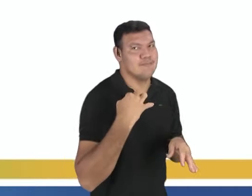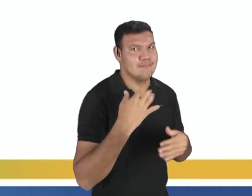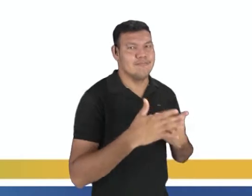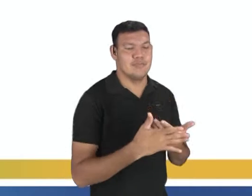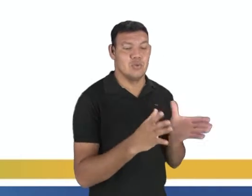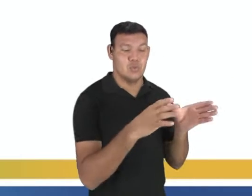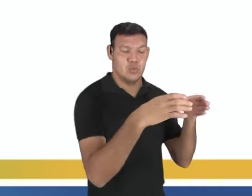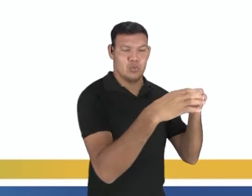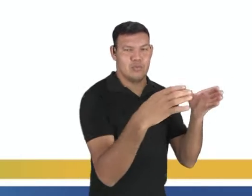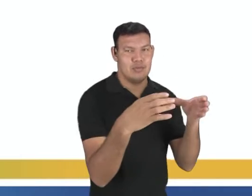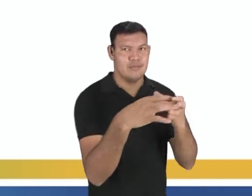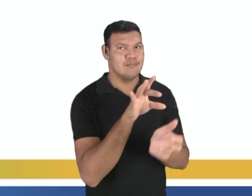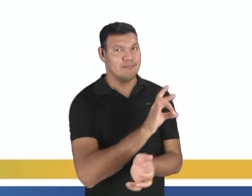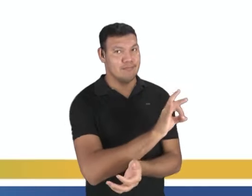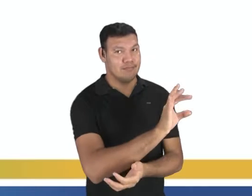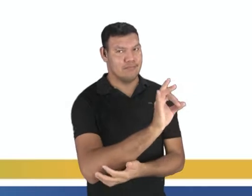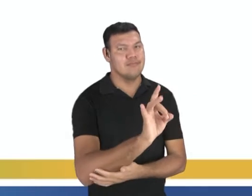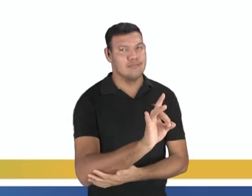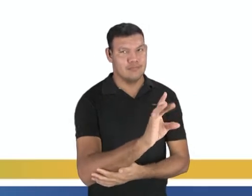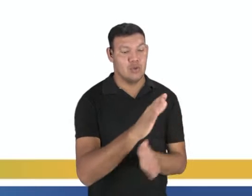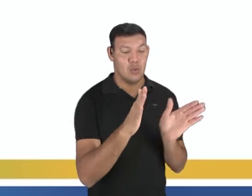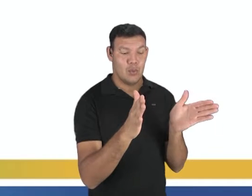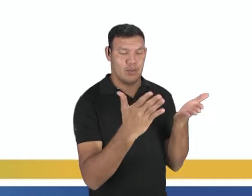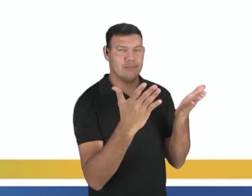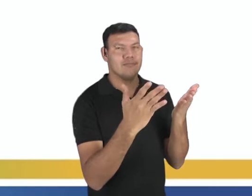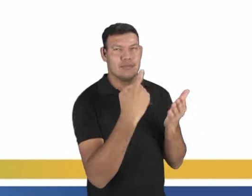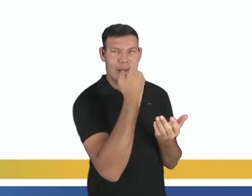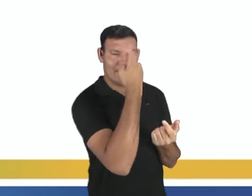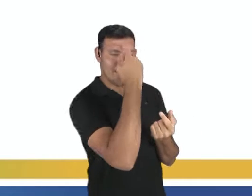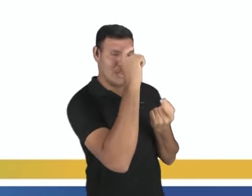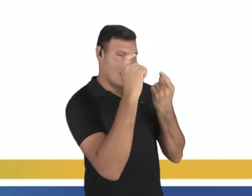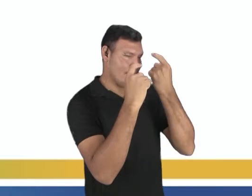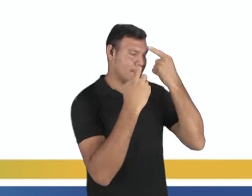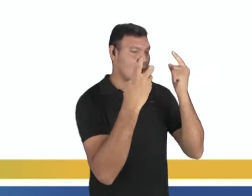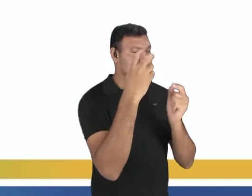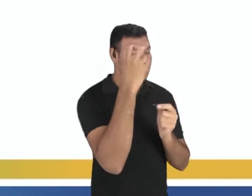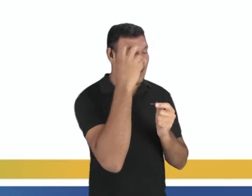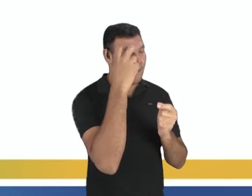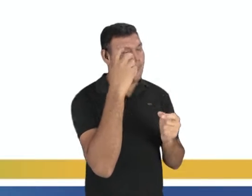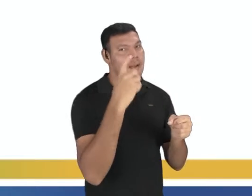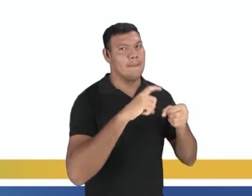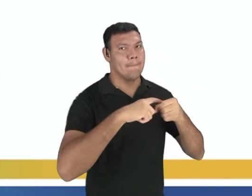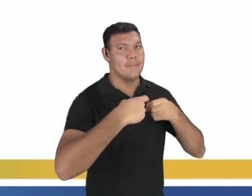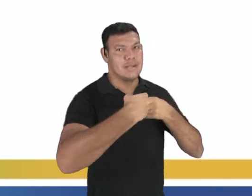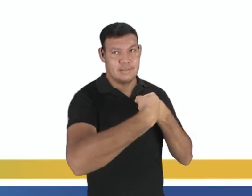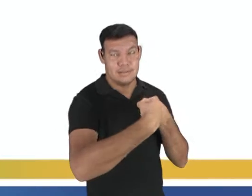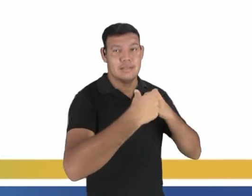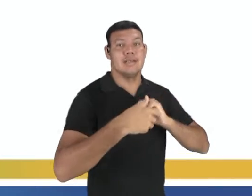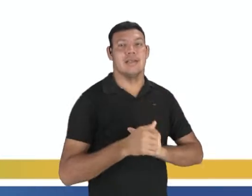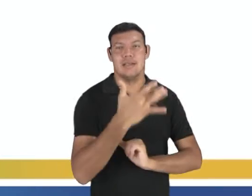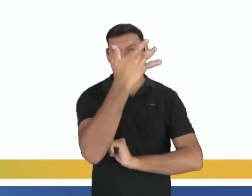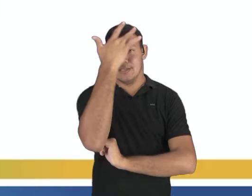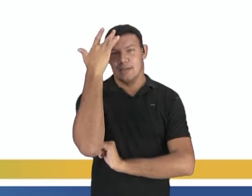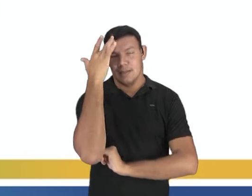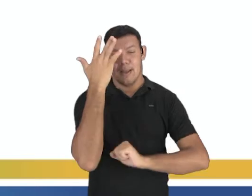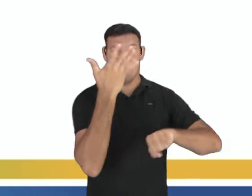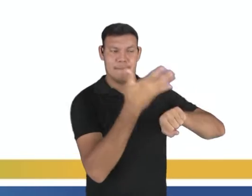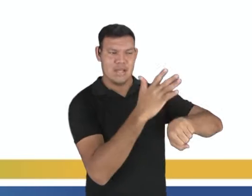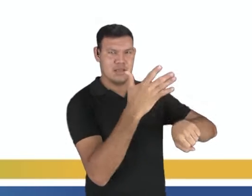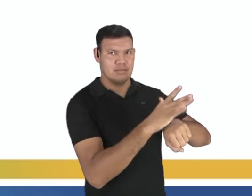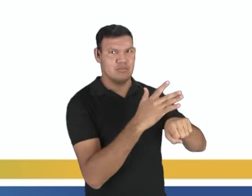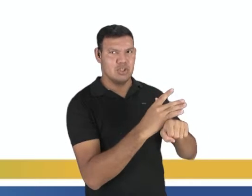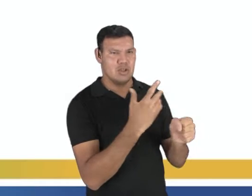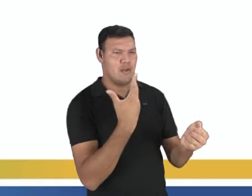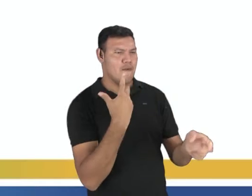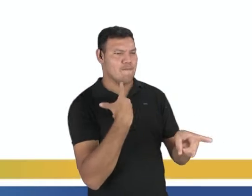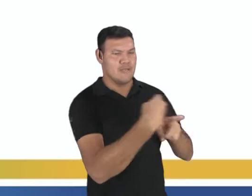dos times. O intuito é ajudar a criar cultura de parceria, em que as pessoas não participam para